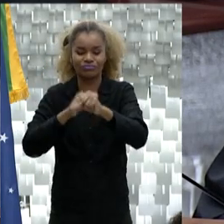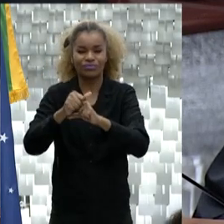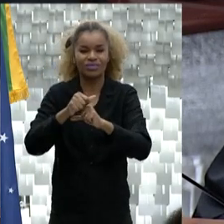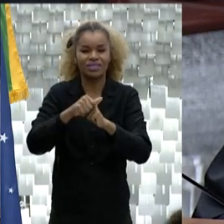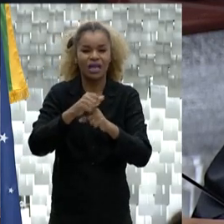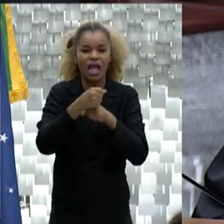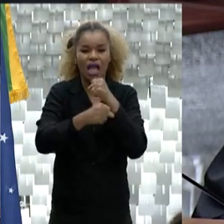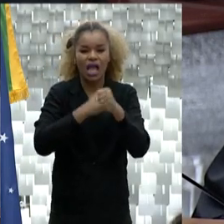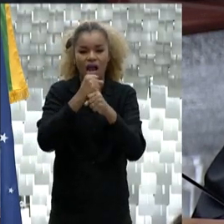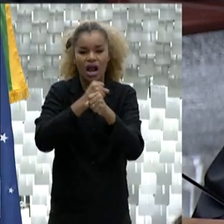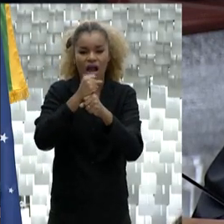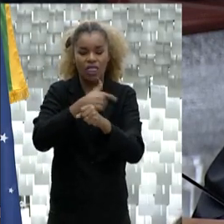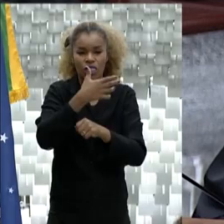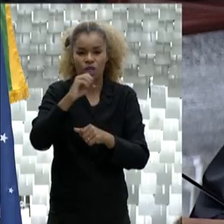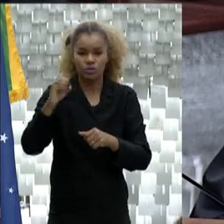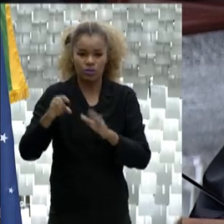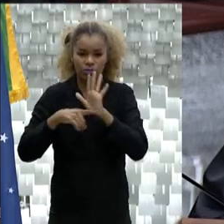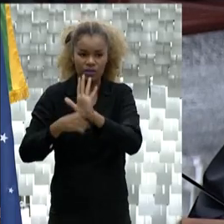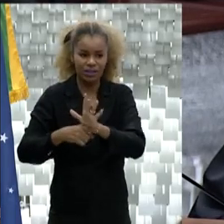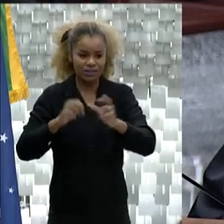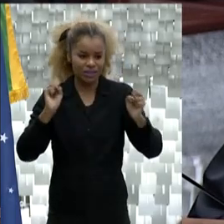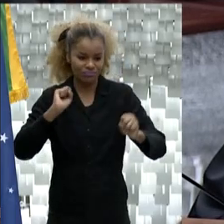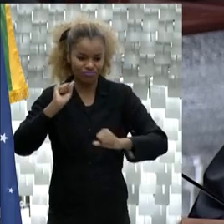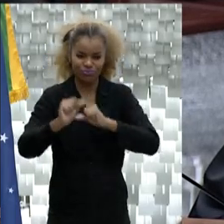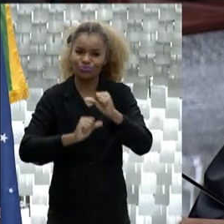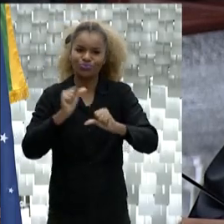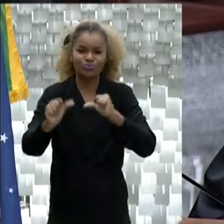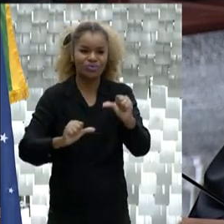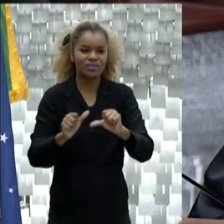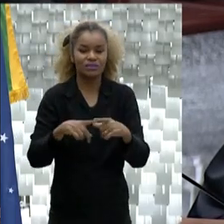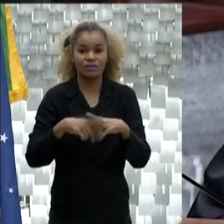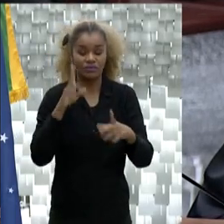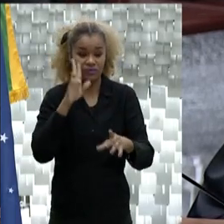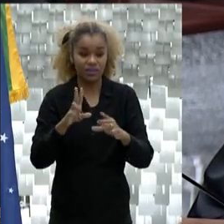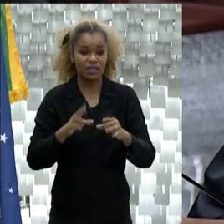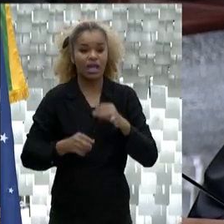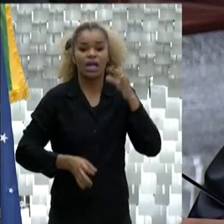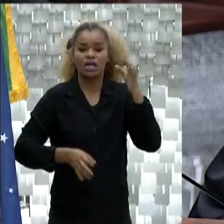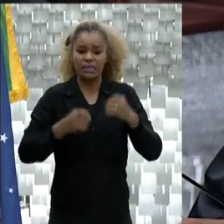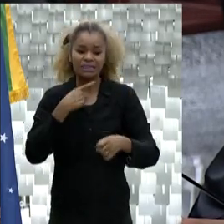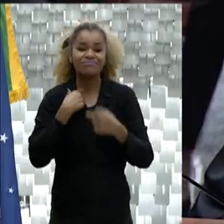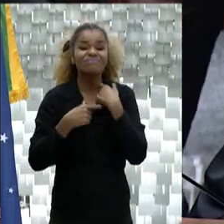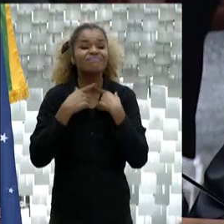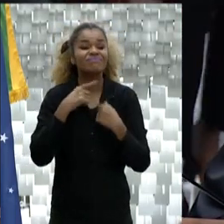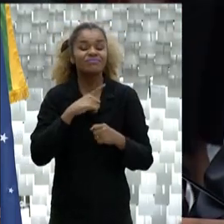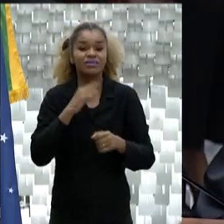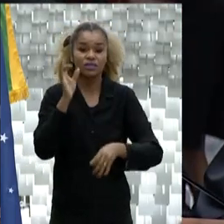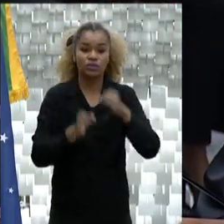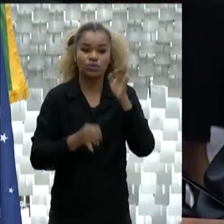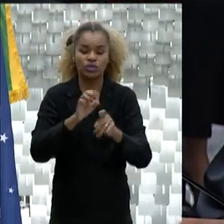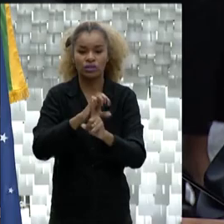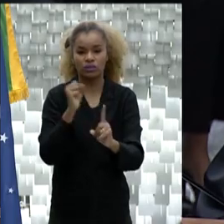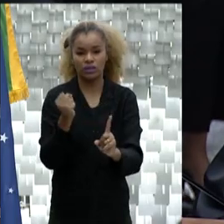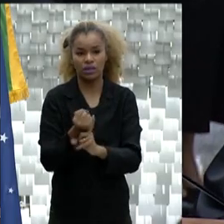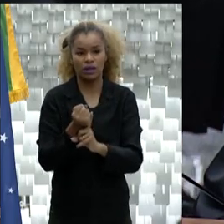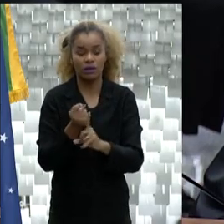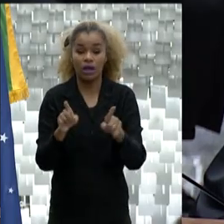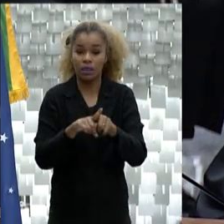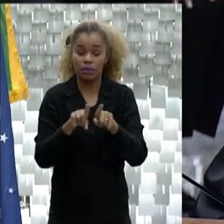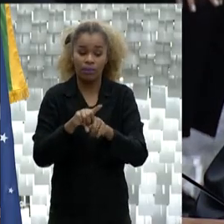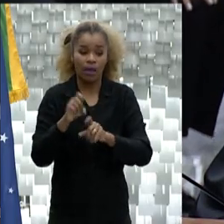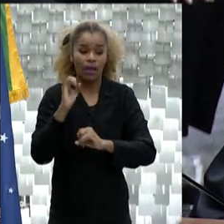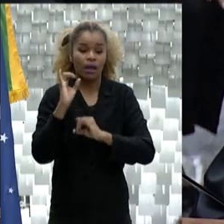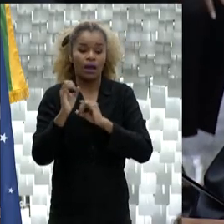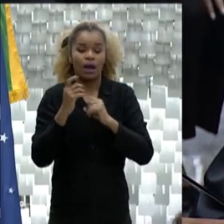solidária, rígida pela tão almejada justiça social, trouxe a reboque,